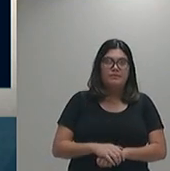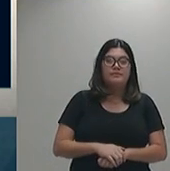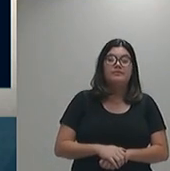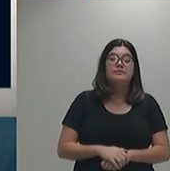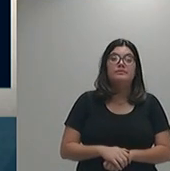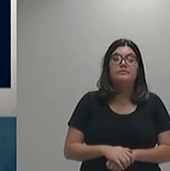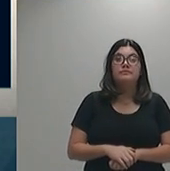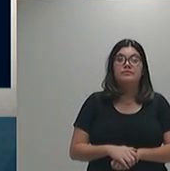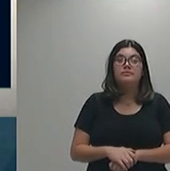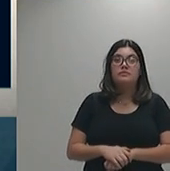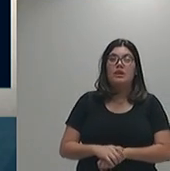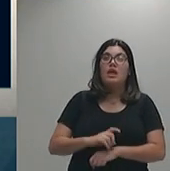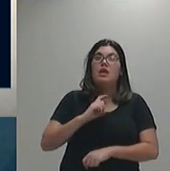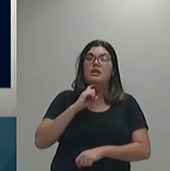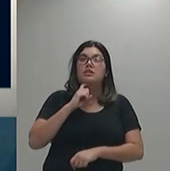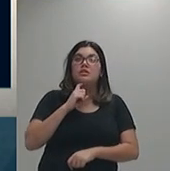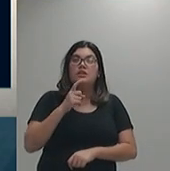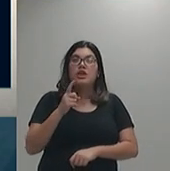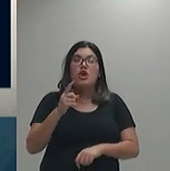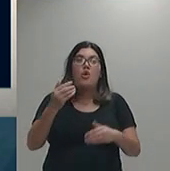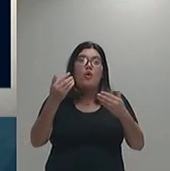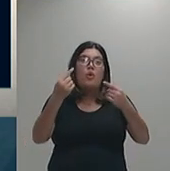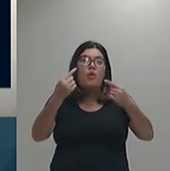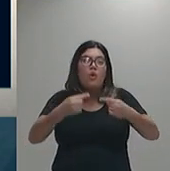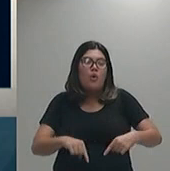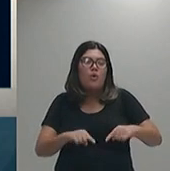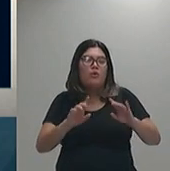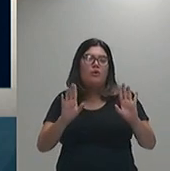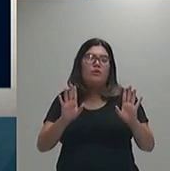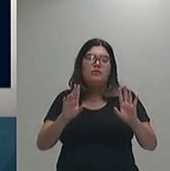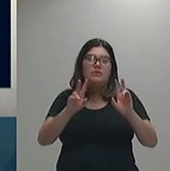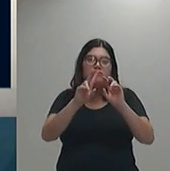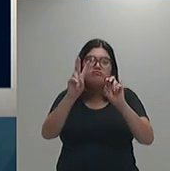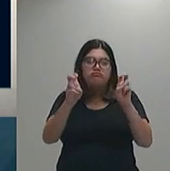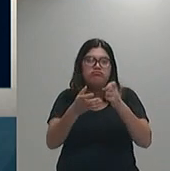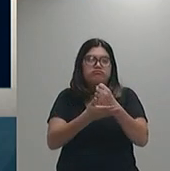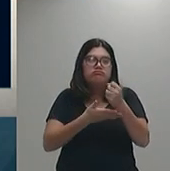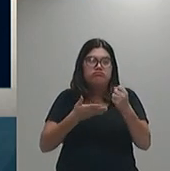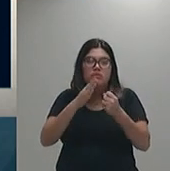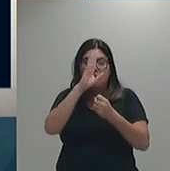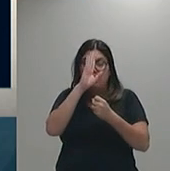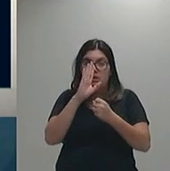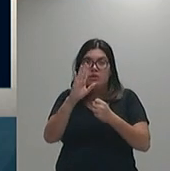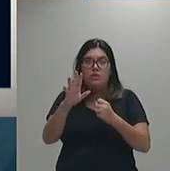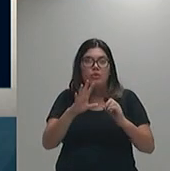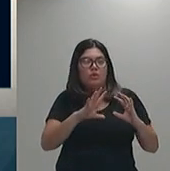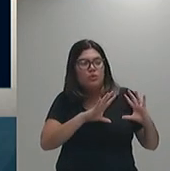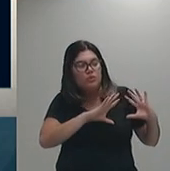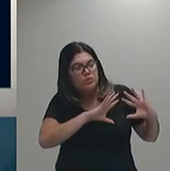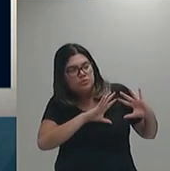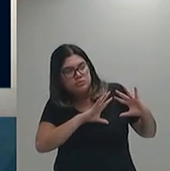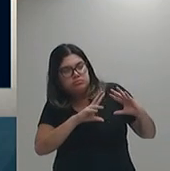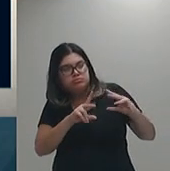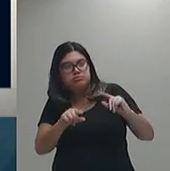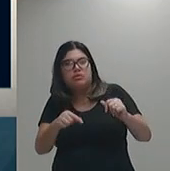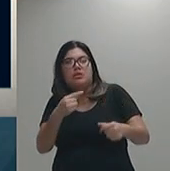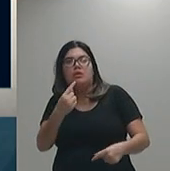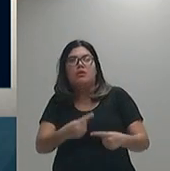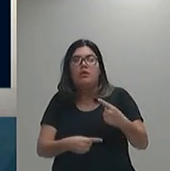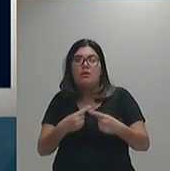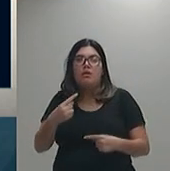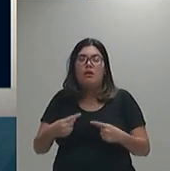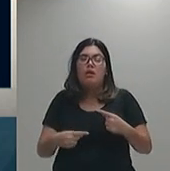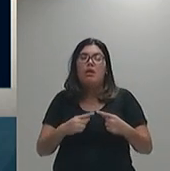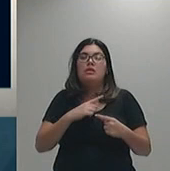e ninguém discorda que o fundamento principal para toda essa discussão consiste Justamente